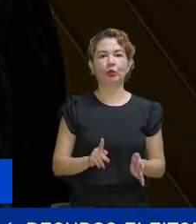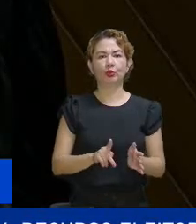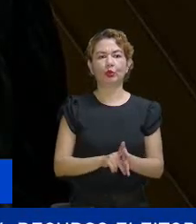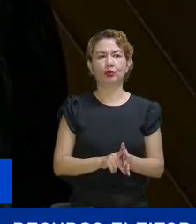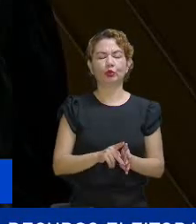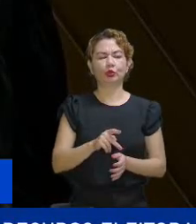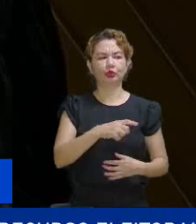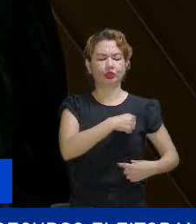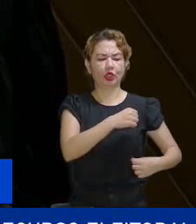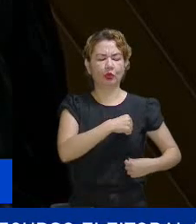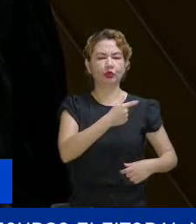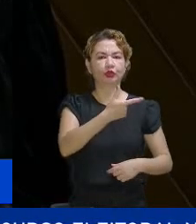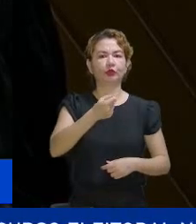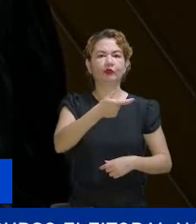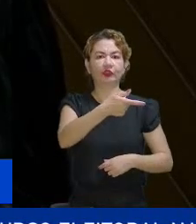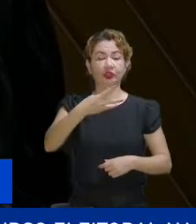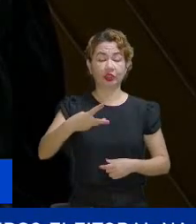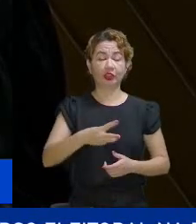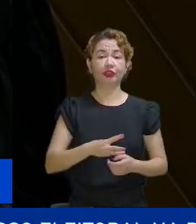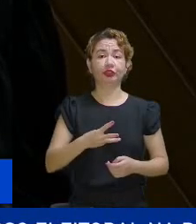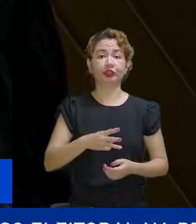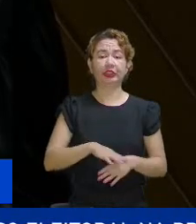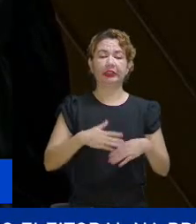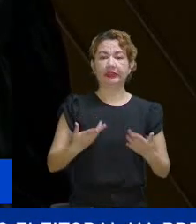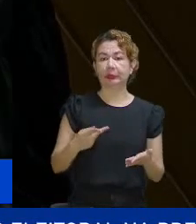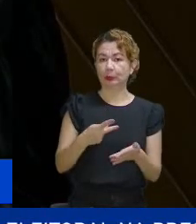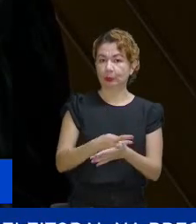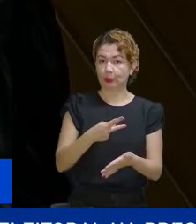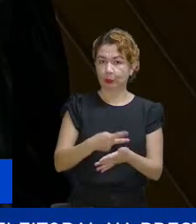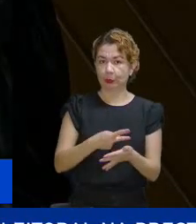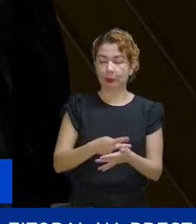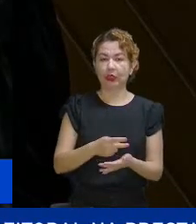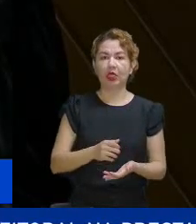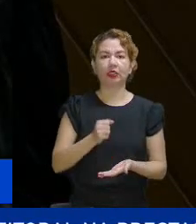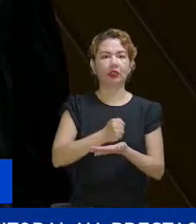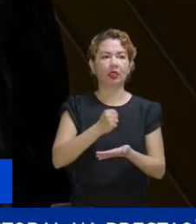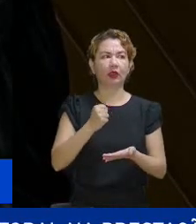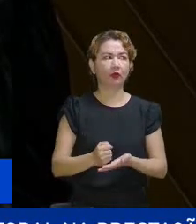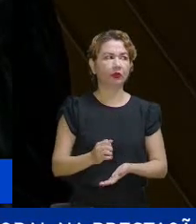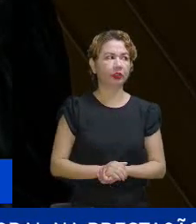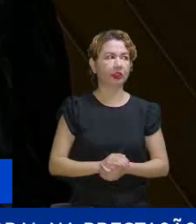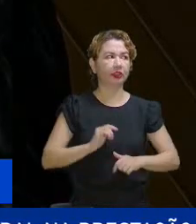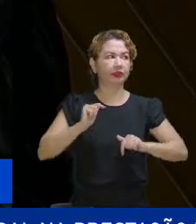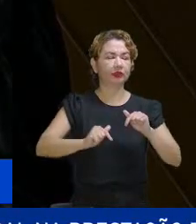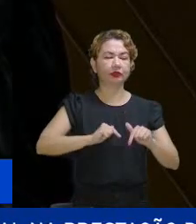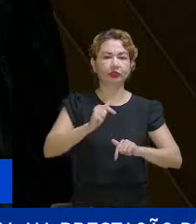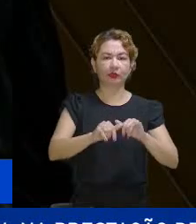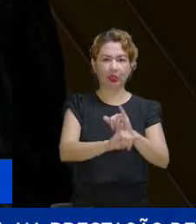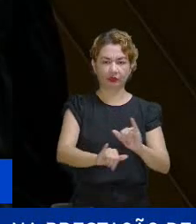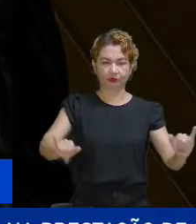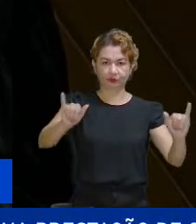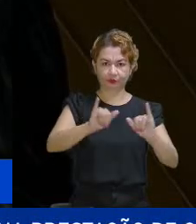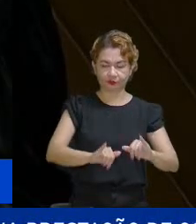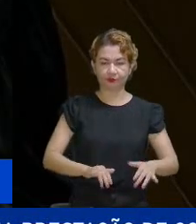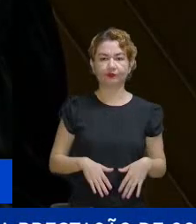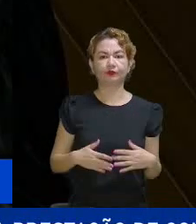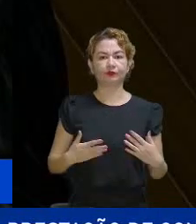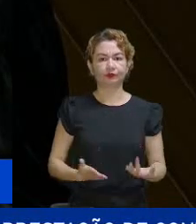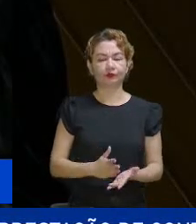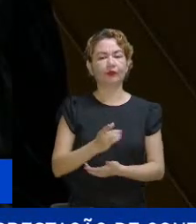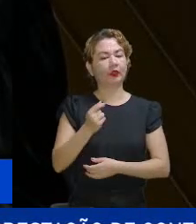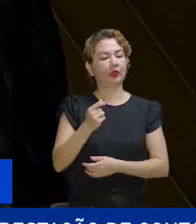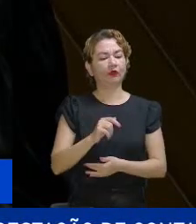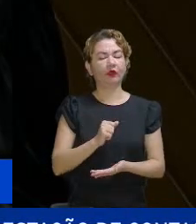28/8/2023. Quanto à afirmação de que há irregularidade na contratação de serviços de marketing, argumentando-se que o